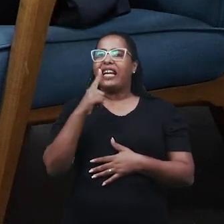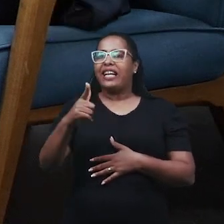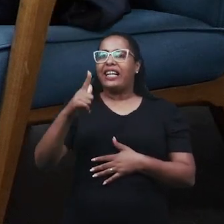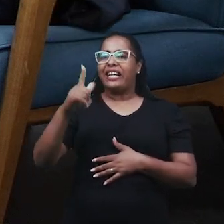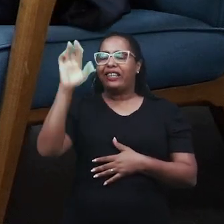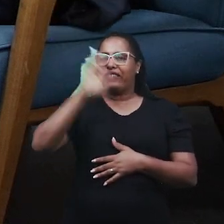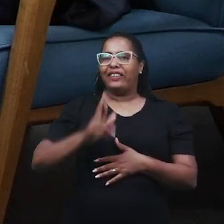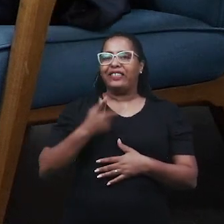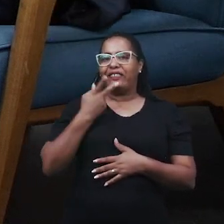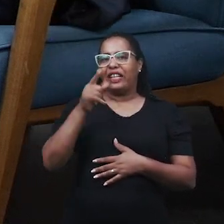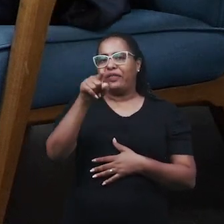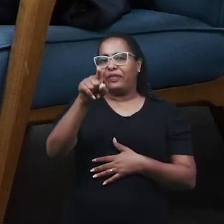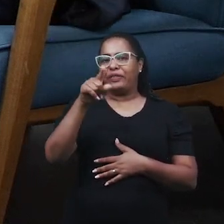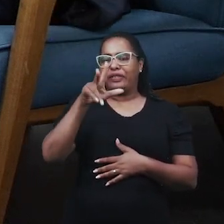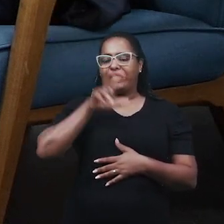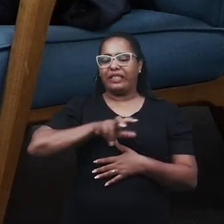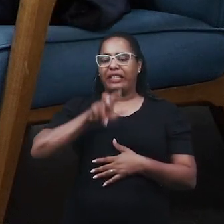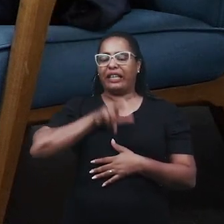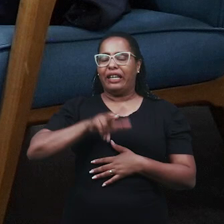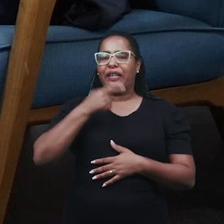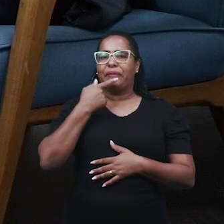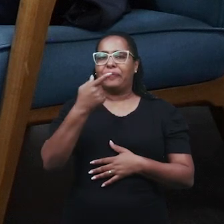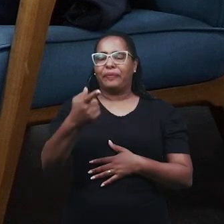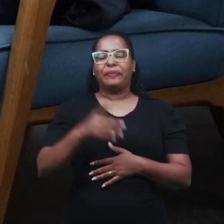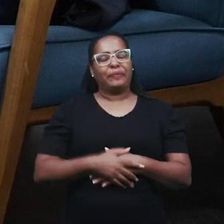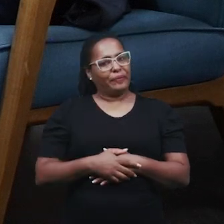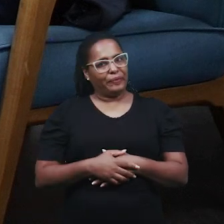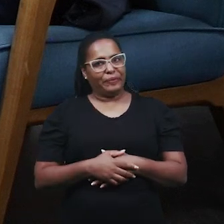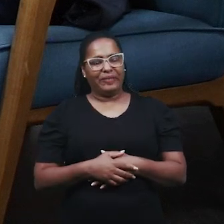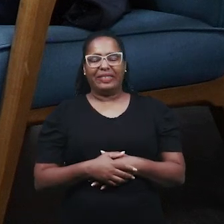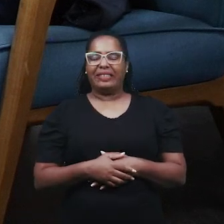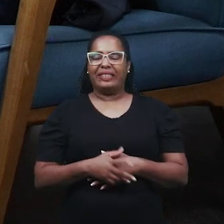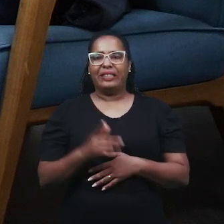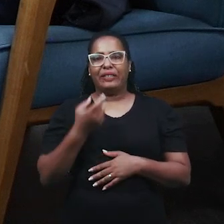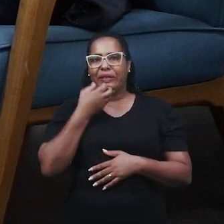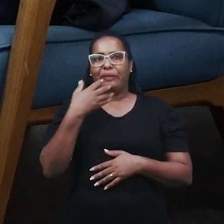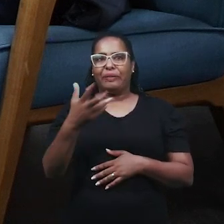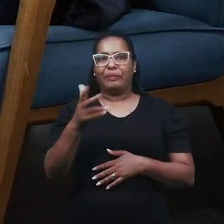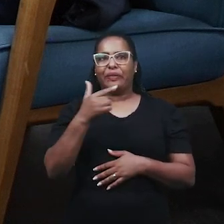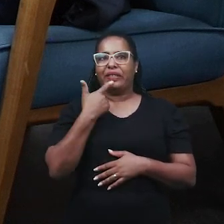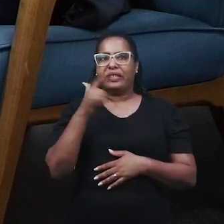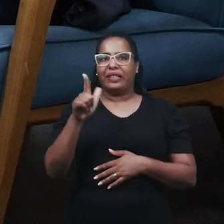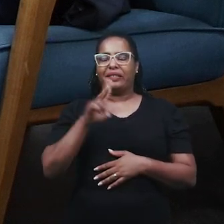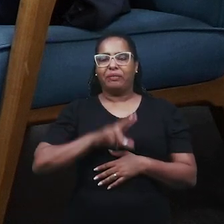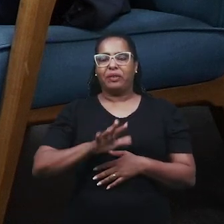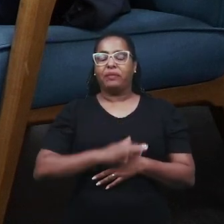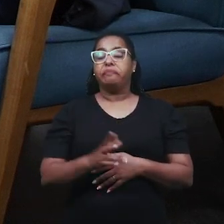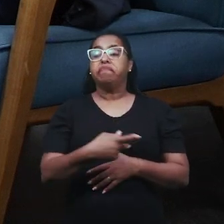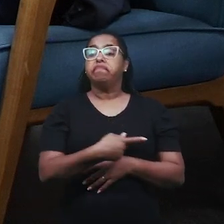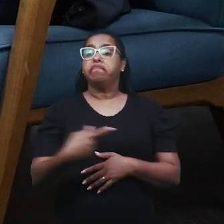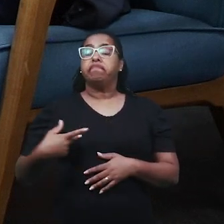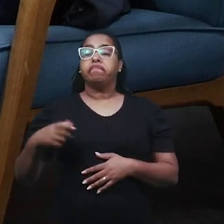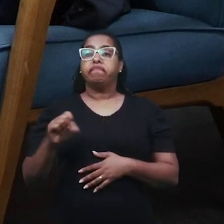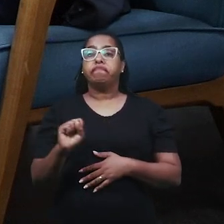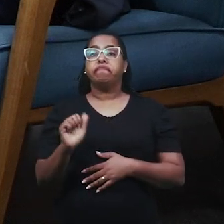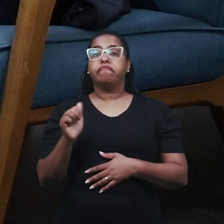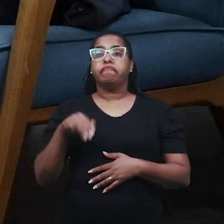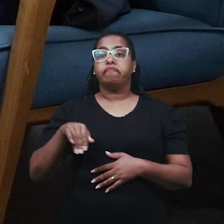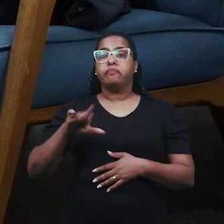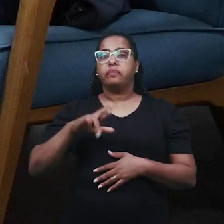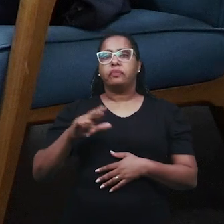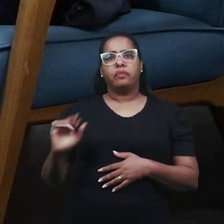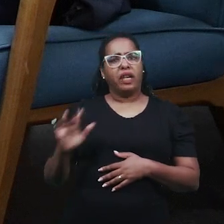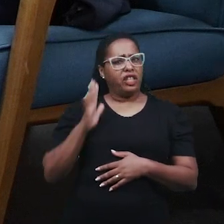falando português e você desenvolve bem o português. Obrigado. O pastor Samir, ele